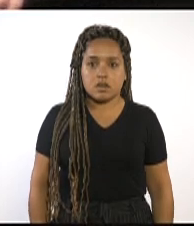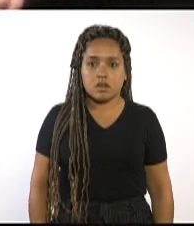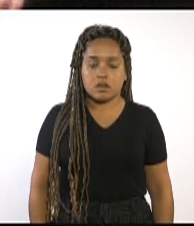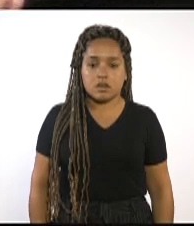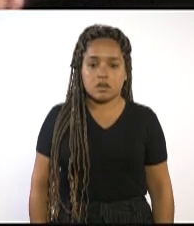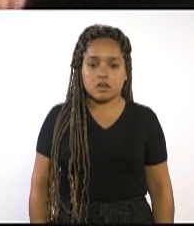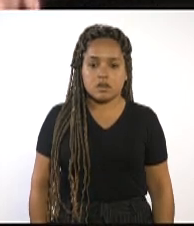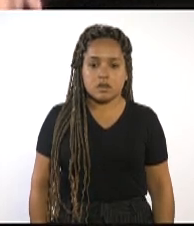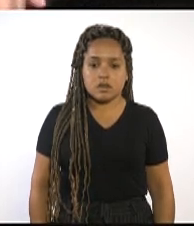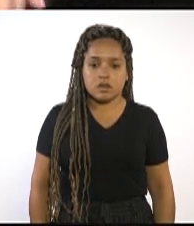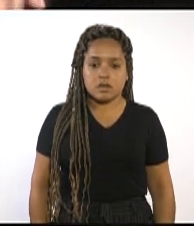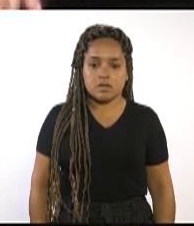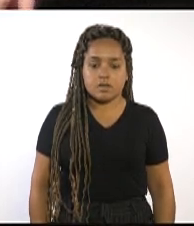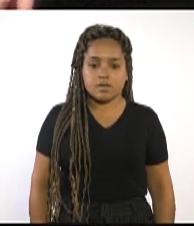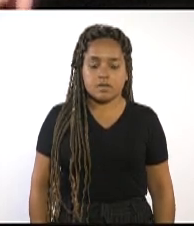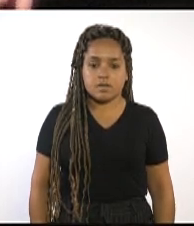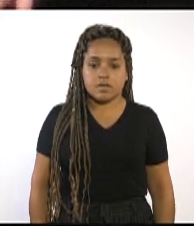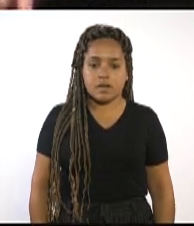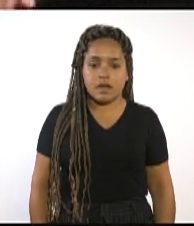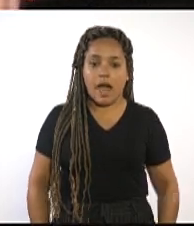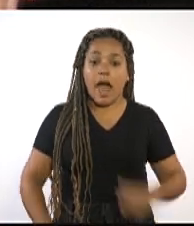1,5 metro de altura.